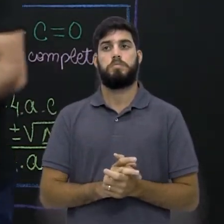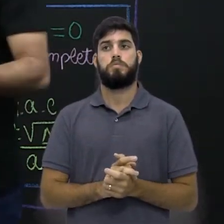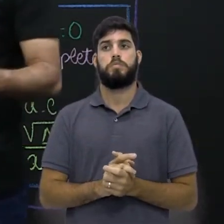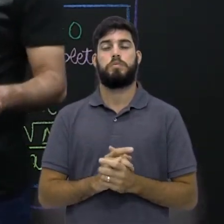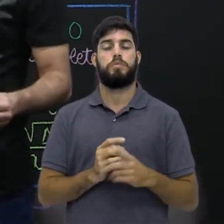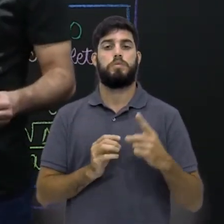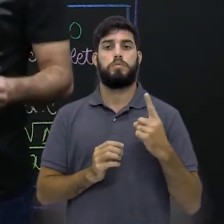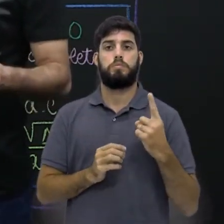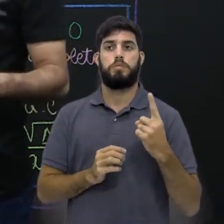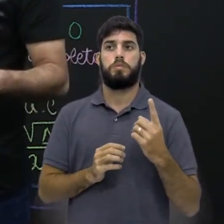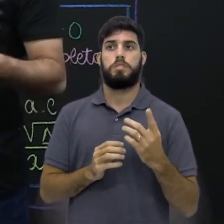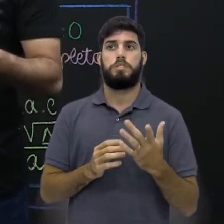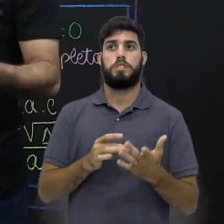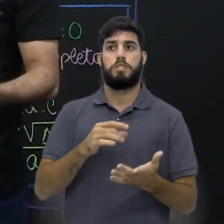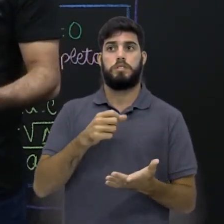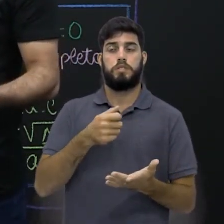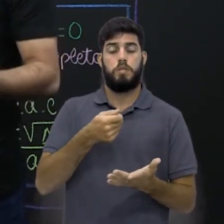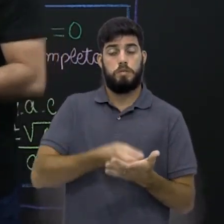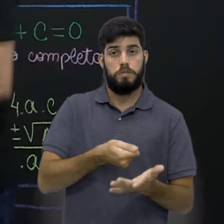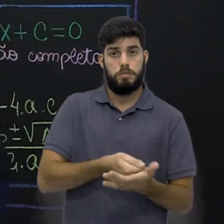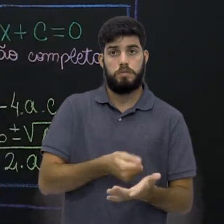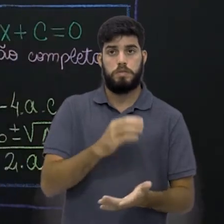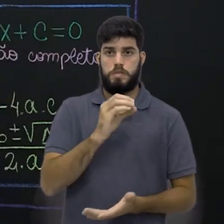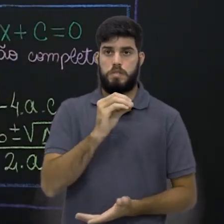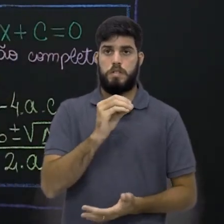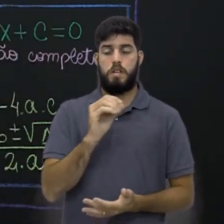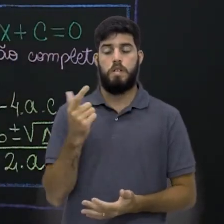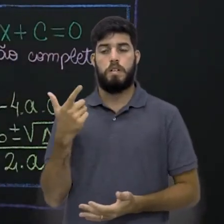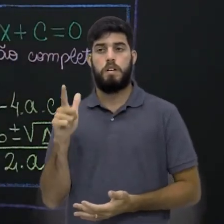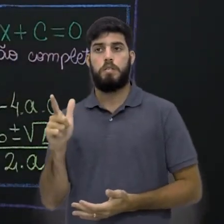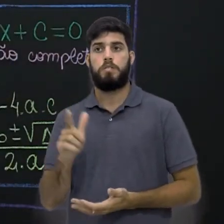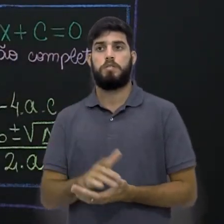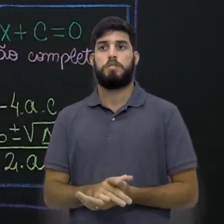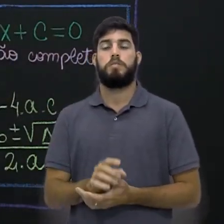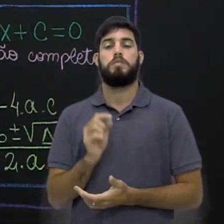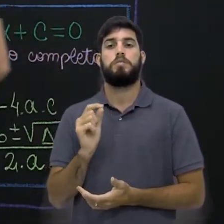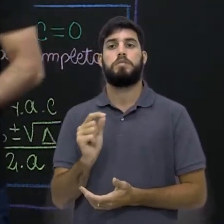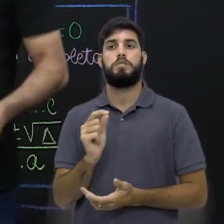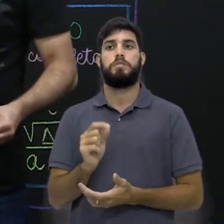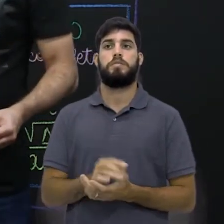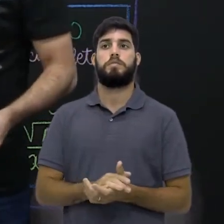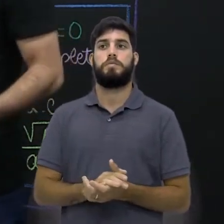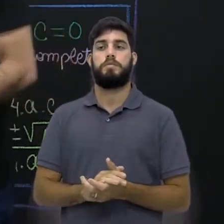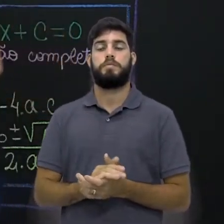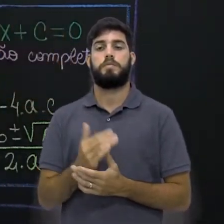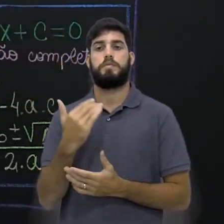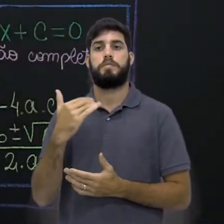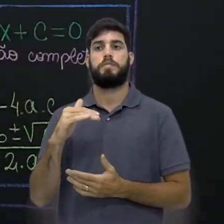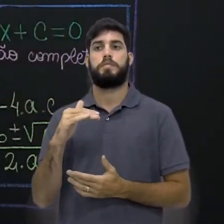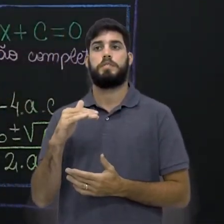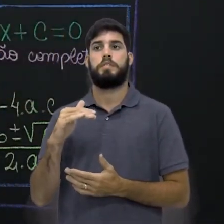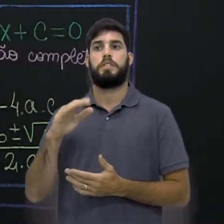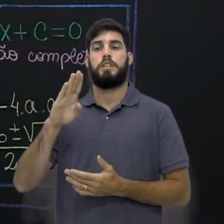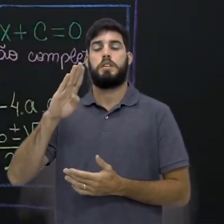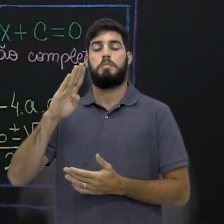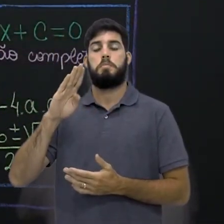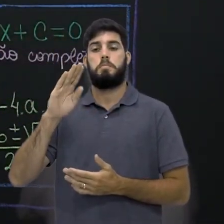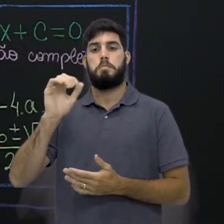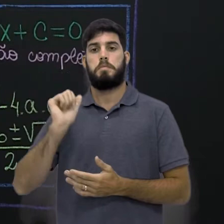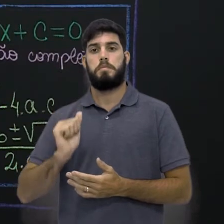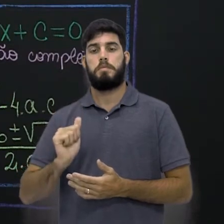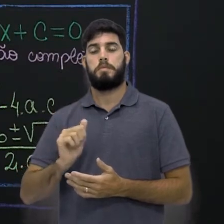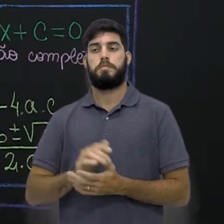raízes obrigatoriamente vai ser igual a zero, a outra raiz vai ser a razão entre b e a,